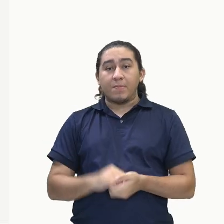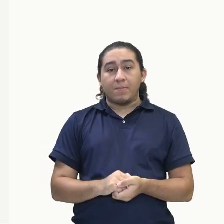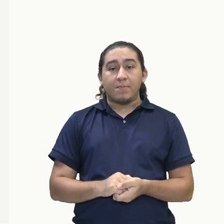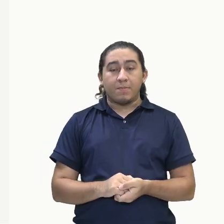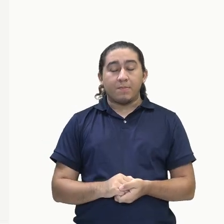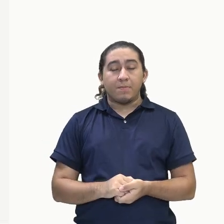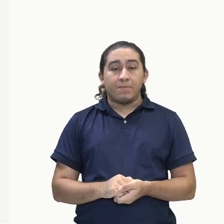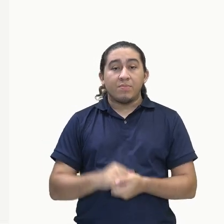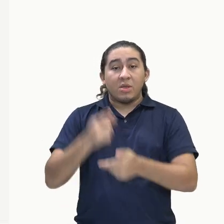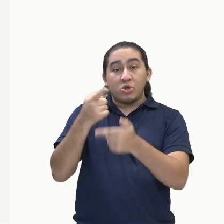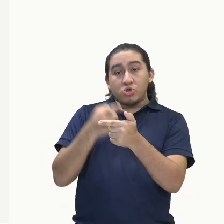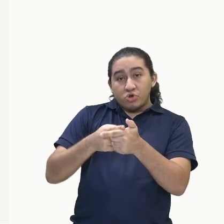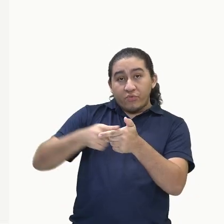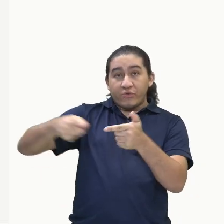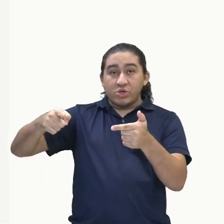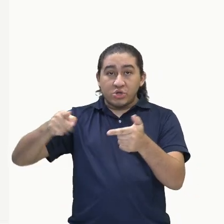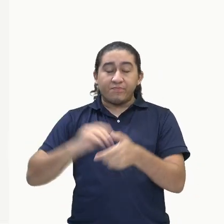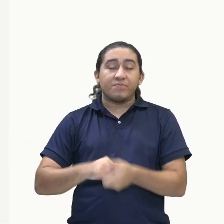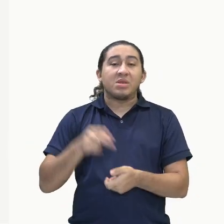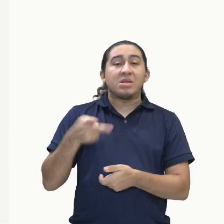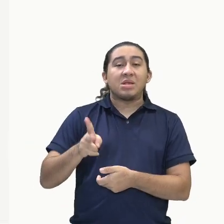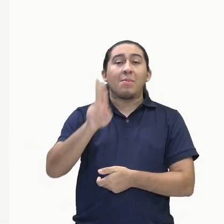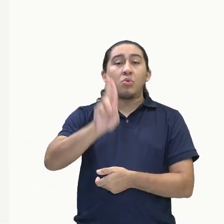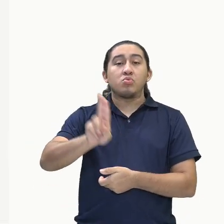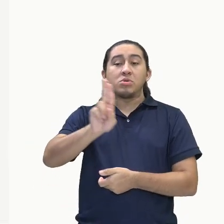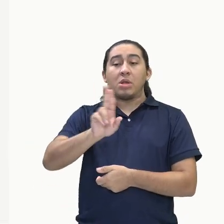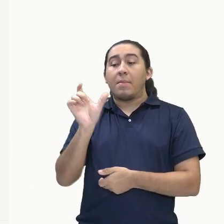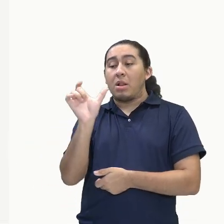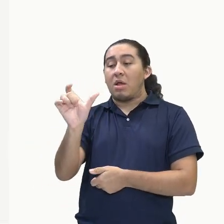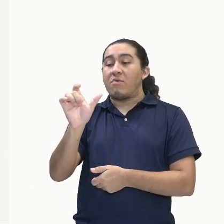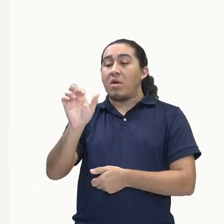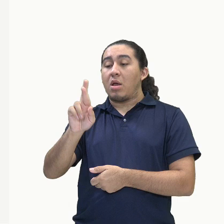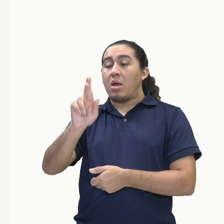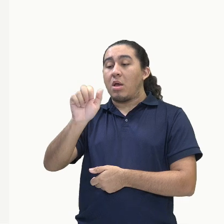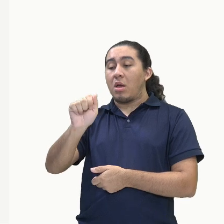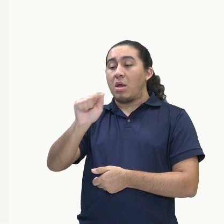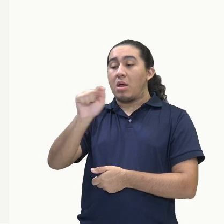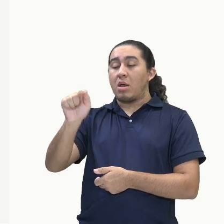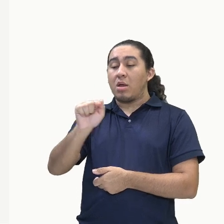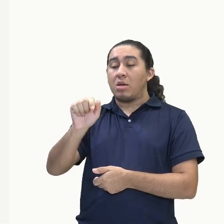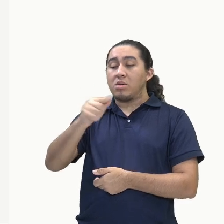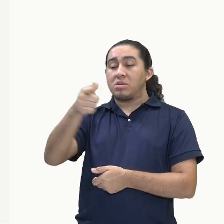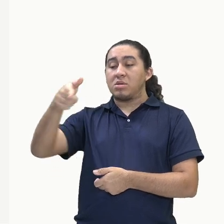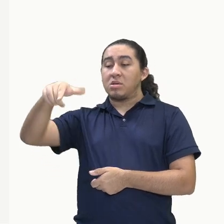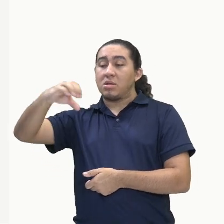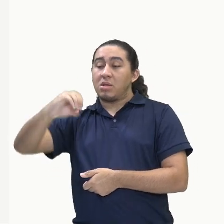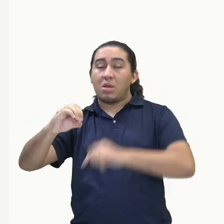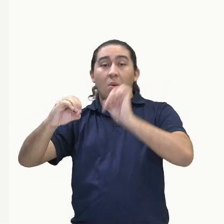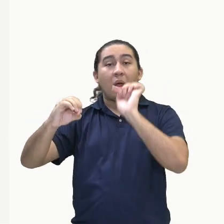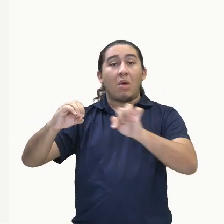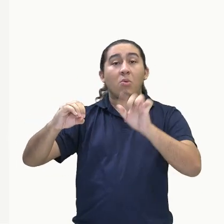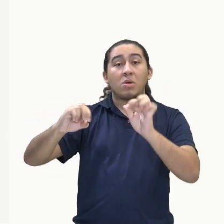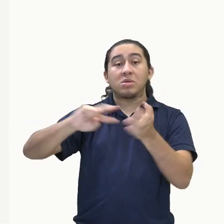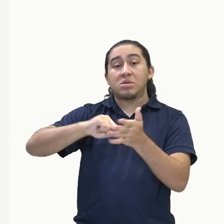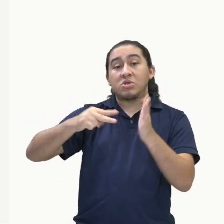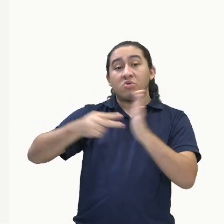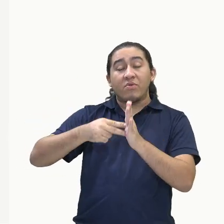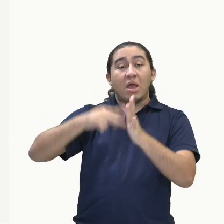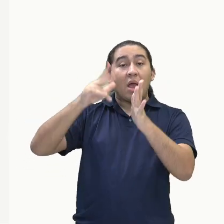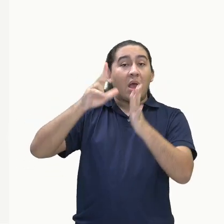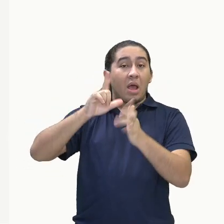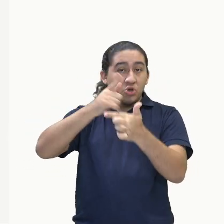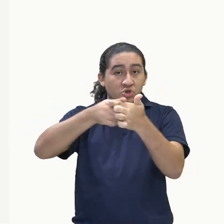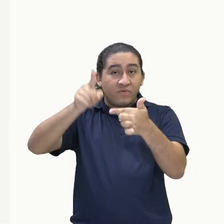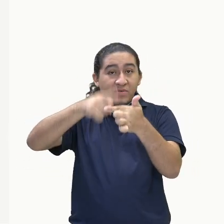dividido, né? A razão, toda vez que fala razão aqui, ó, lembre que é uma divisão. É a razão entre o número de pirulitos